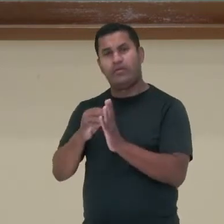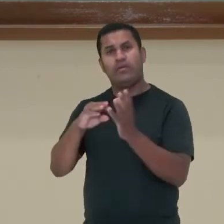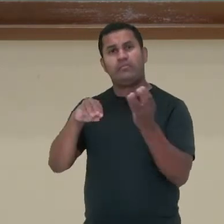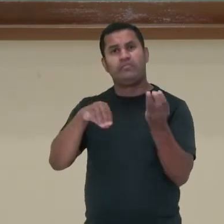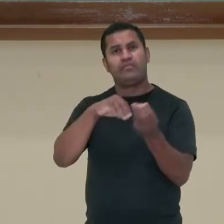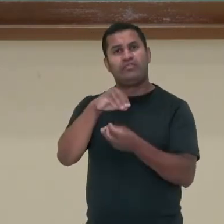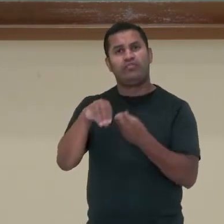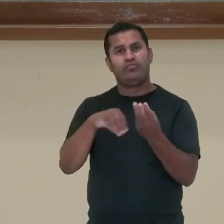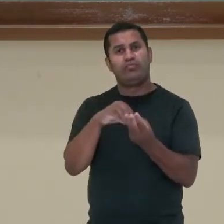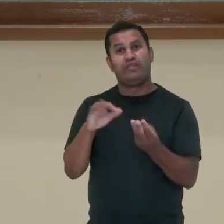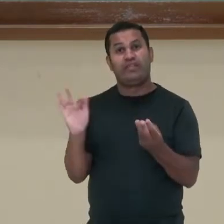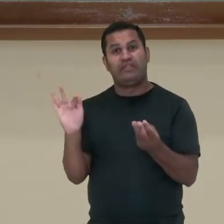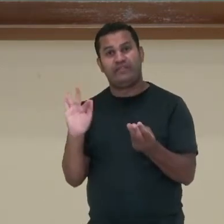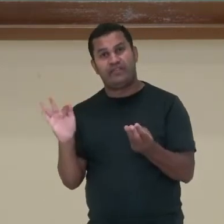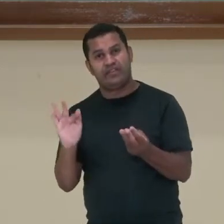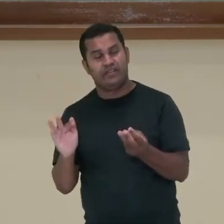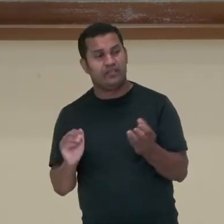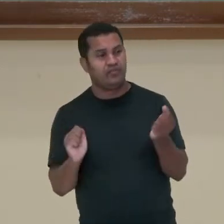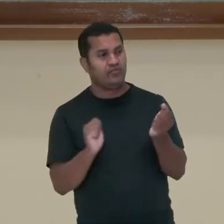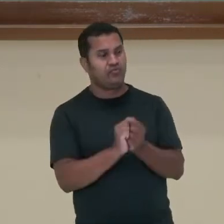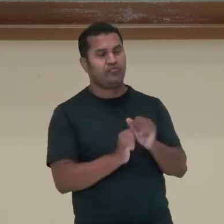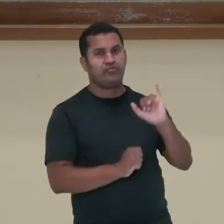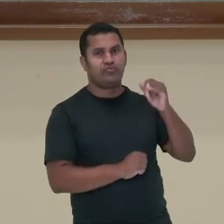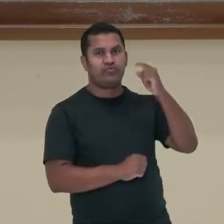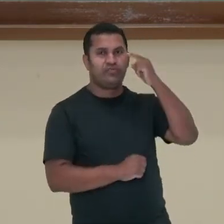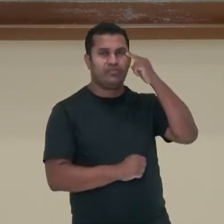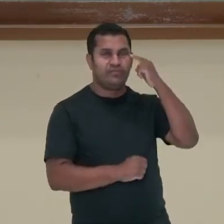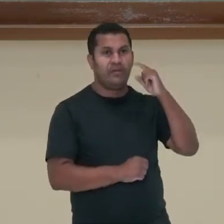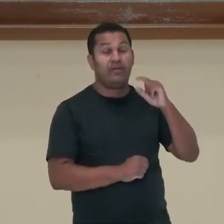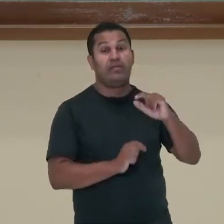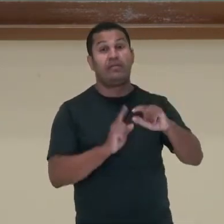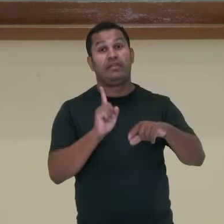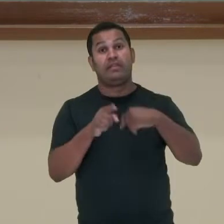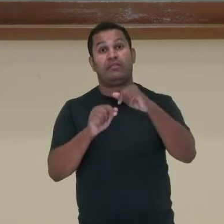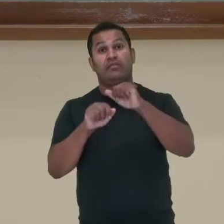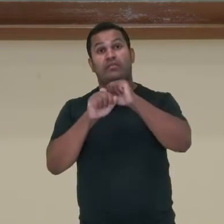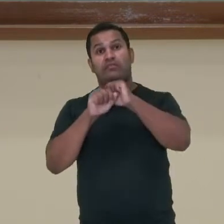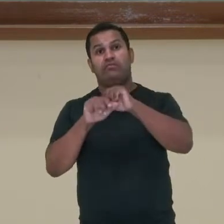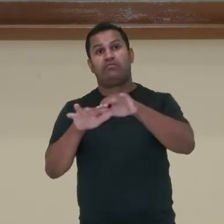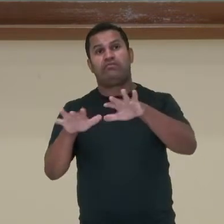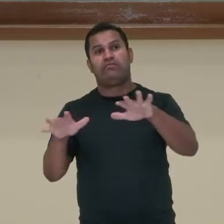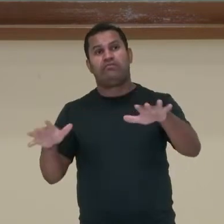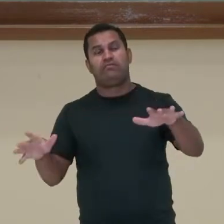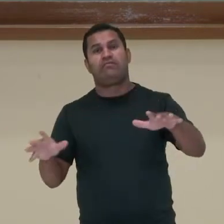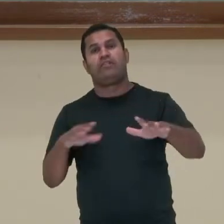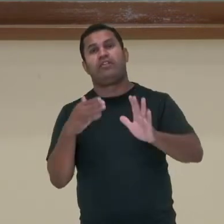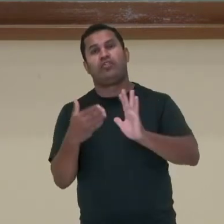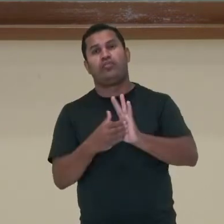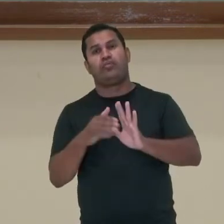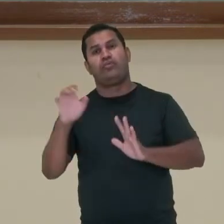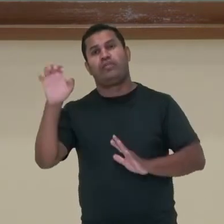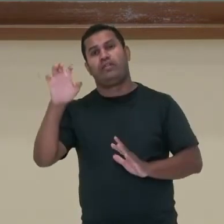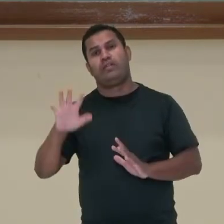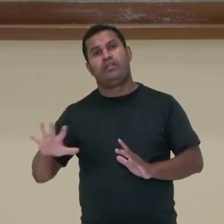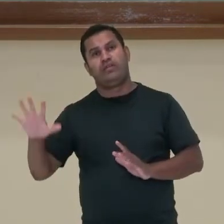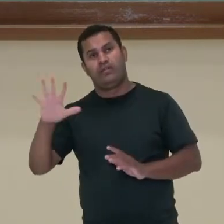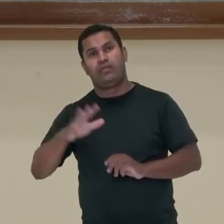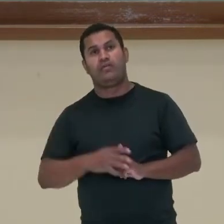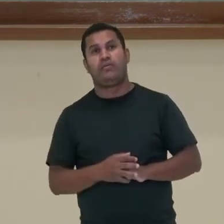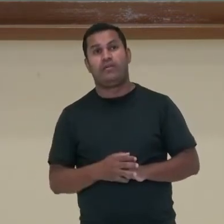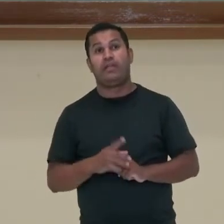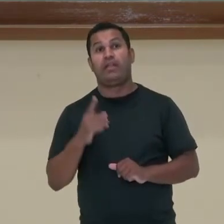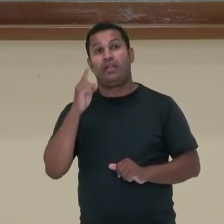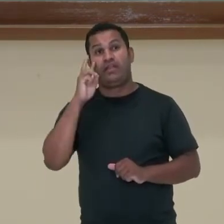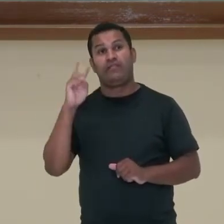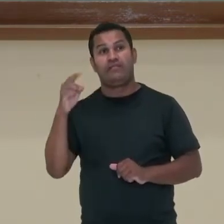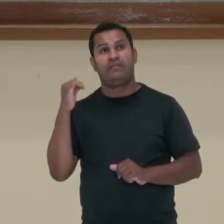tendência que estava vindo na Europa e começou a espalhar para todo lado. E essa gravura japonesa tinha simplificação da imagem. E é o que ele começou a adotar aqui